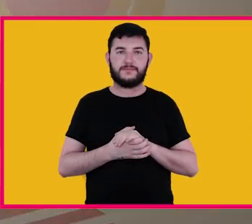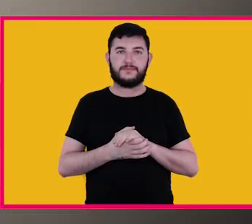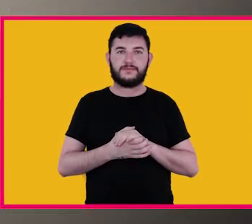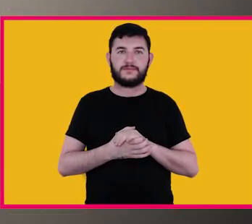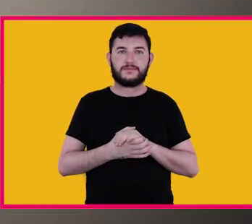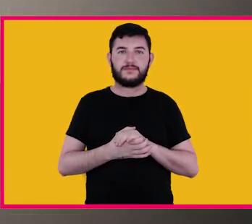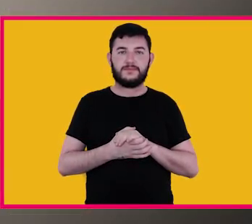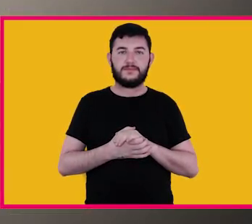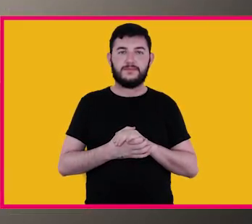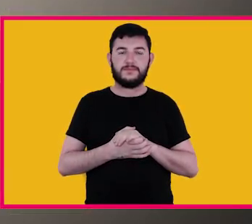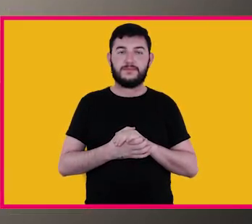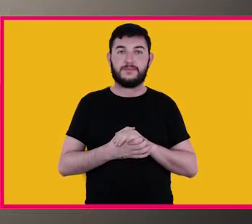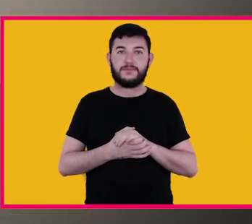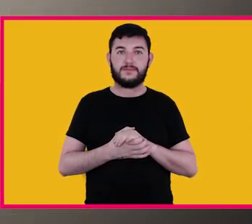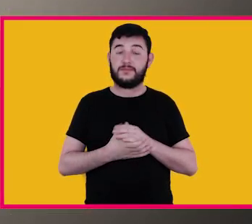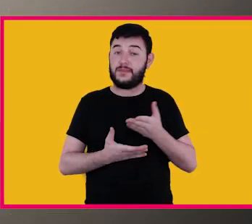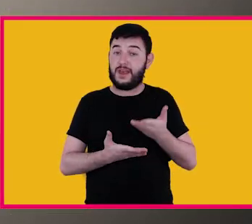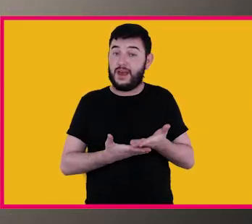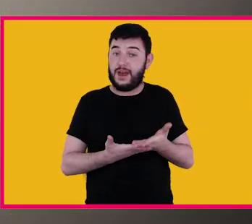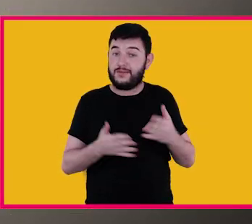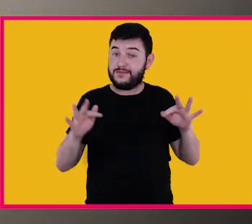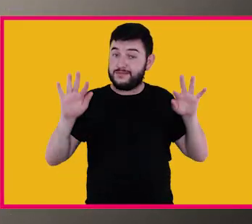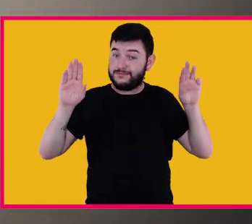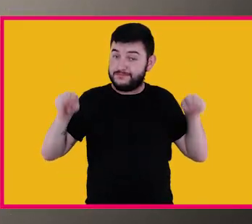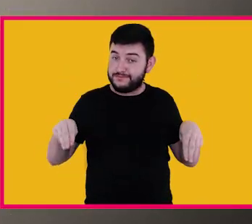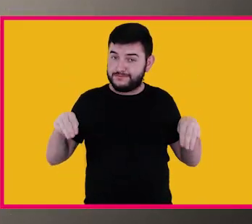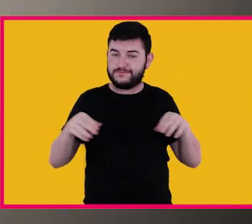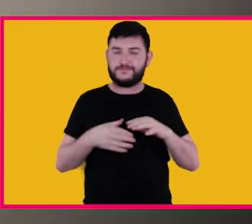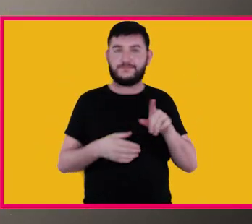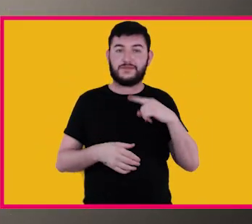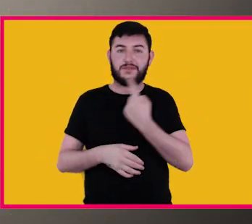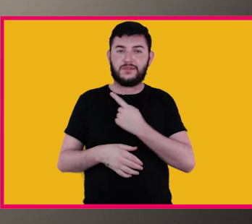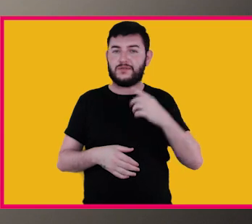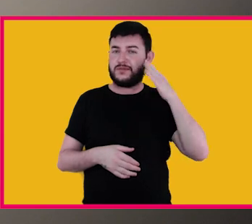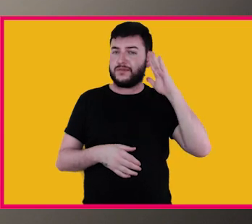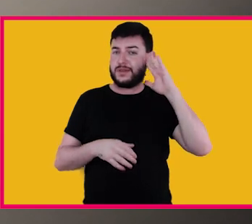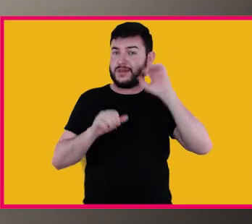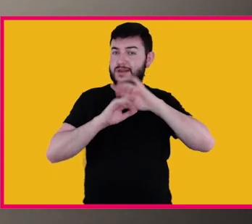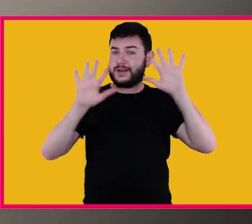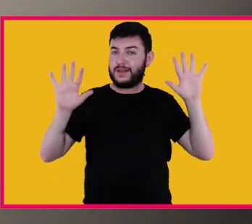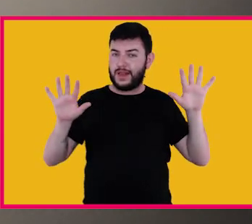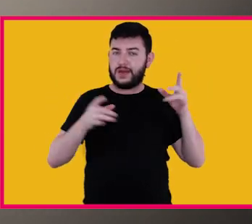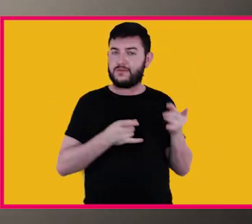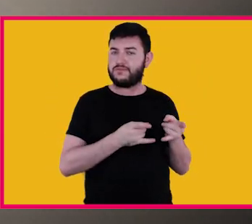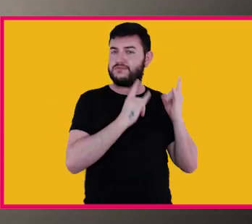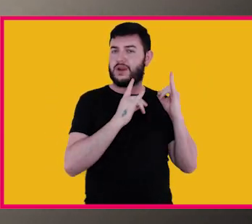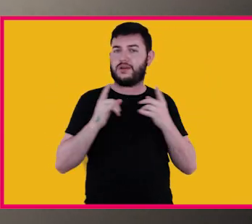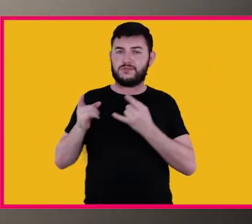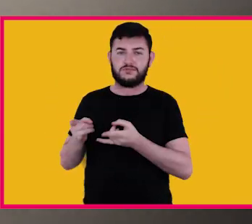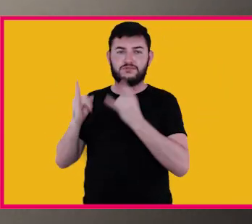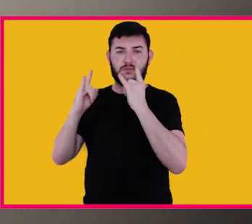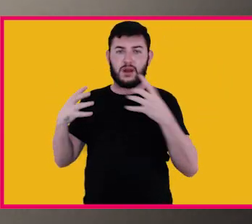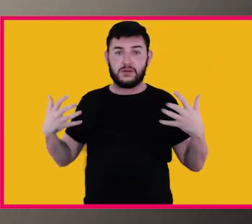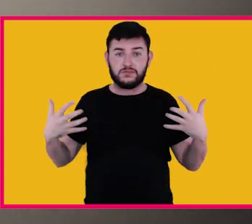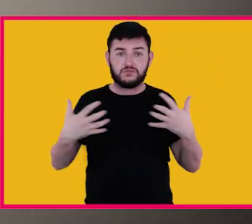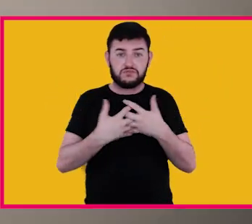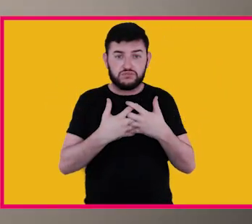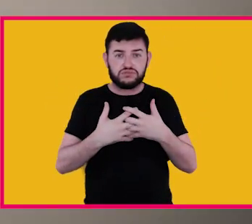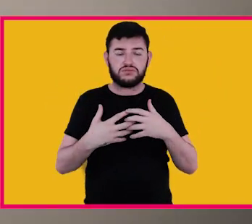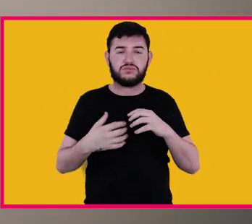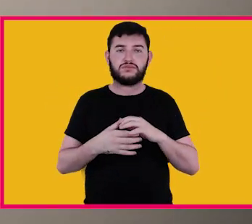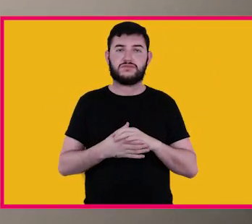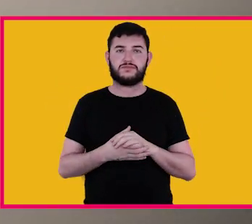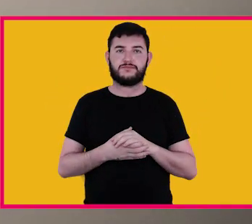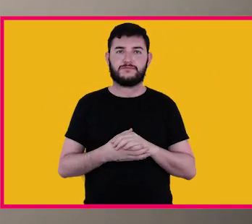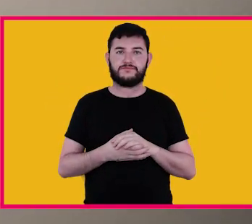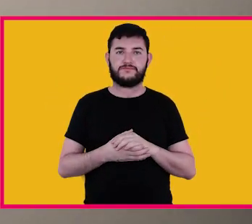Bom, chegamos agora na aula final desse módulo e a gente vai entender um pouco melhor como funcionam essas conexões que podem acontecer entre os diferentes módulos. Nós